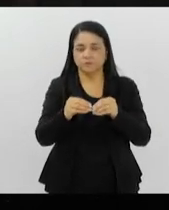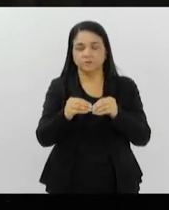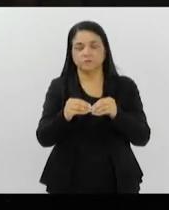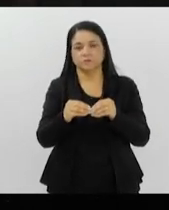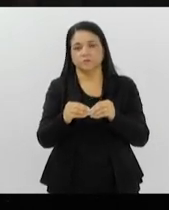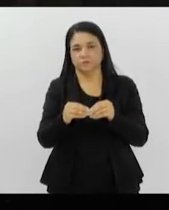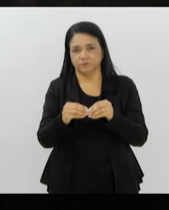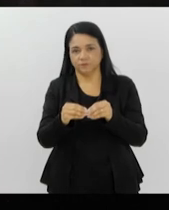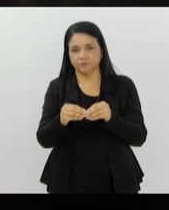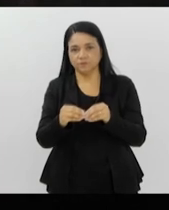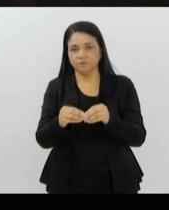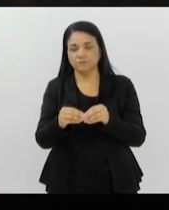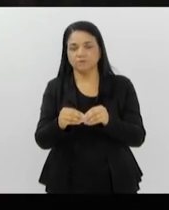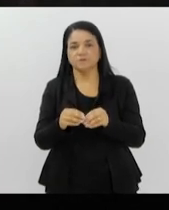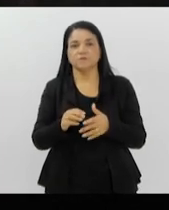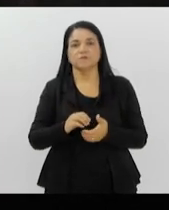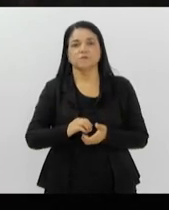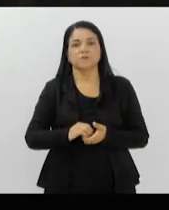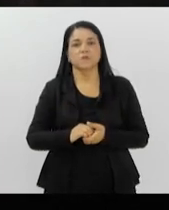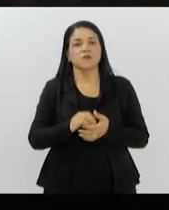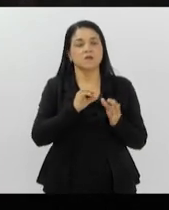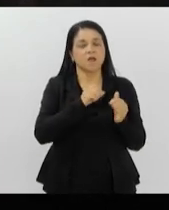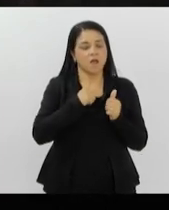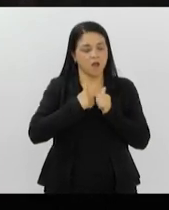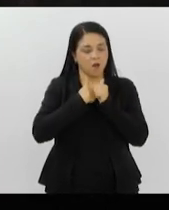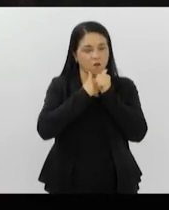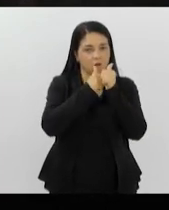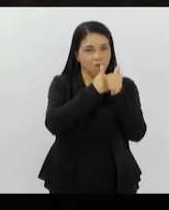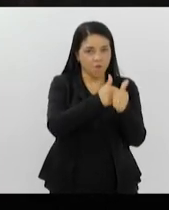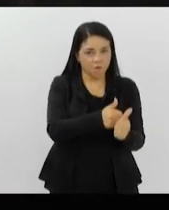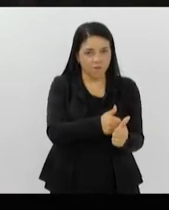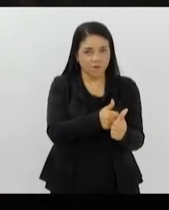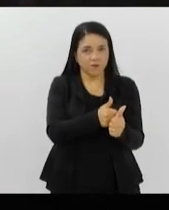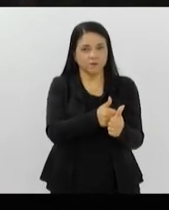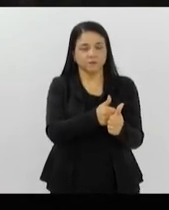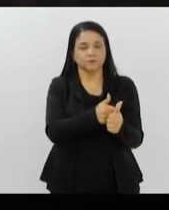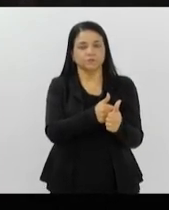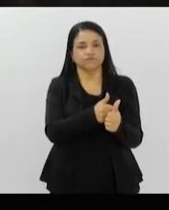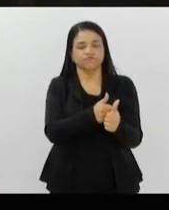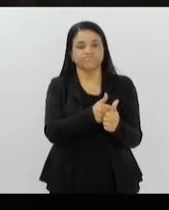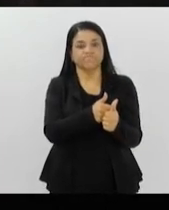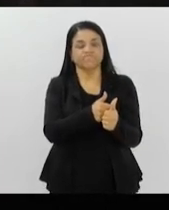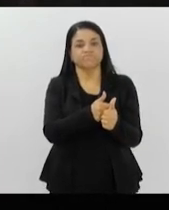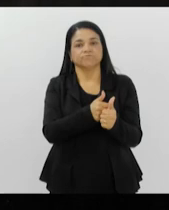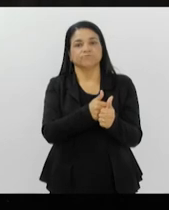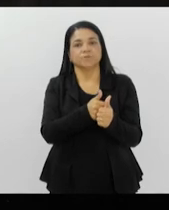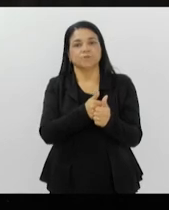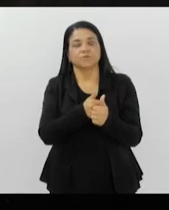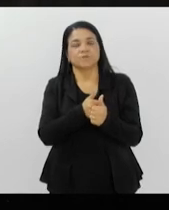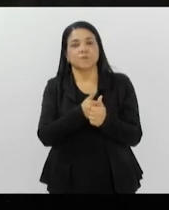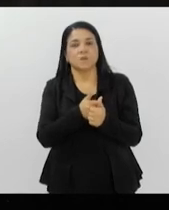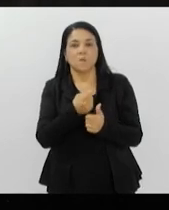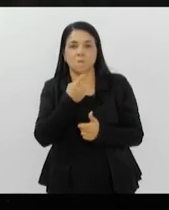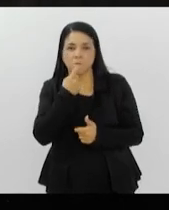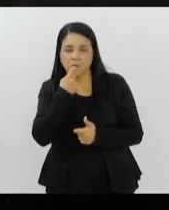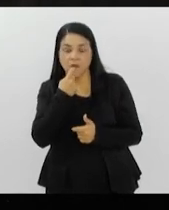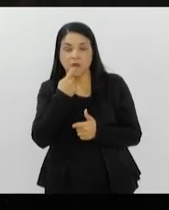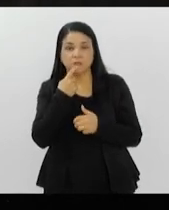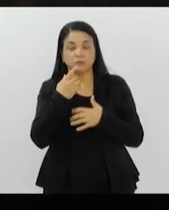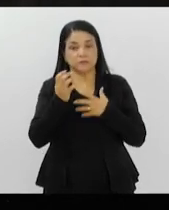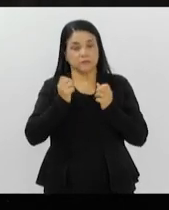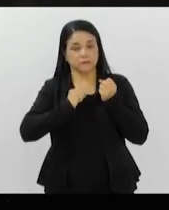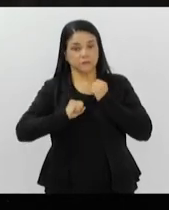aqueles que acompanham de perto e com agonia a falta